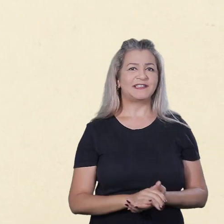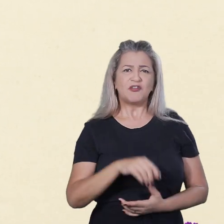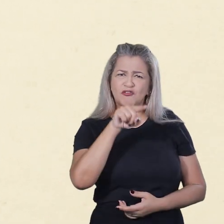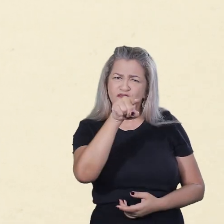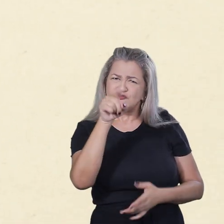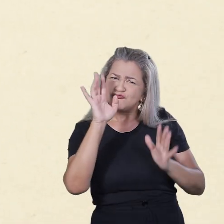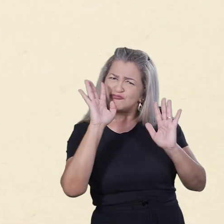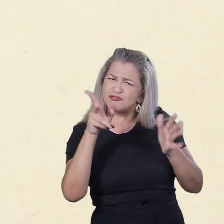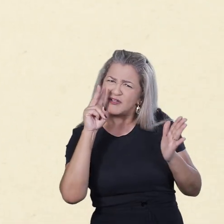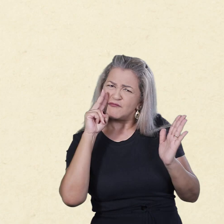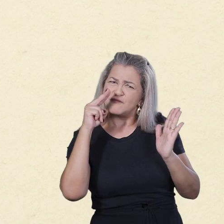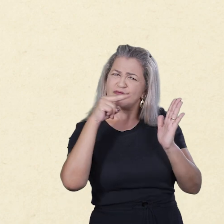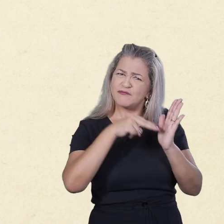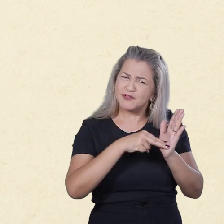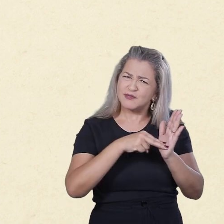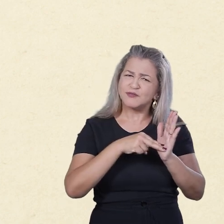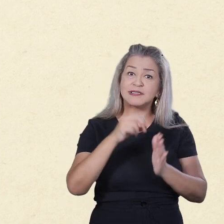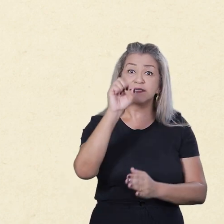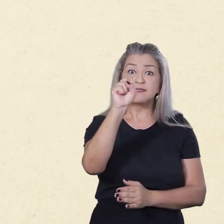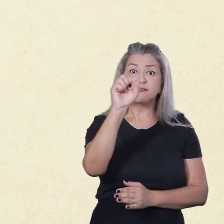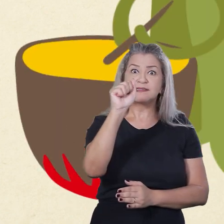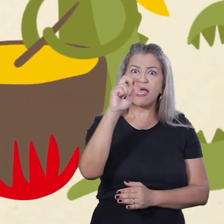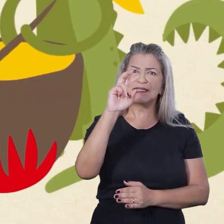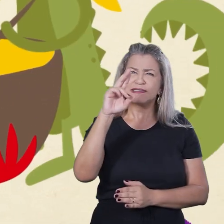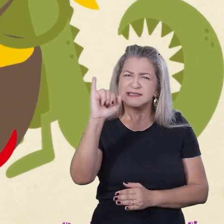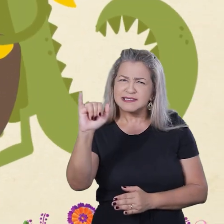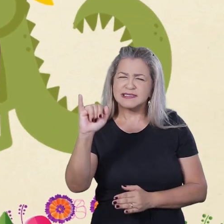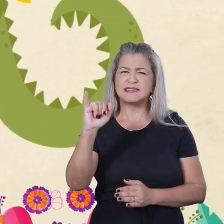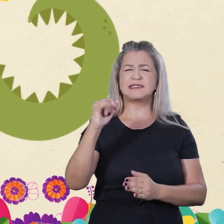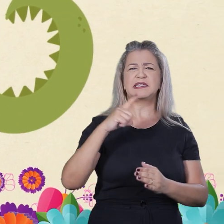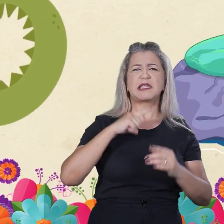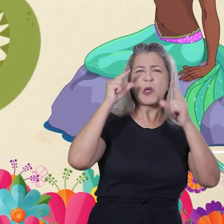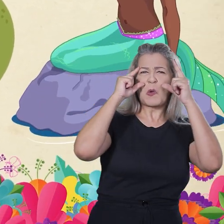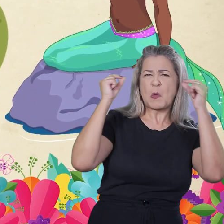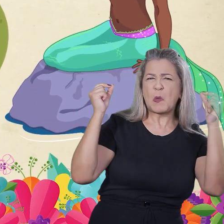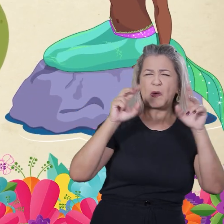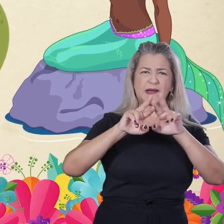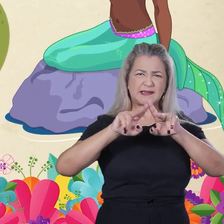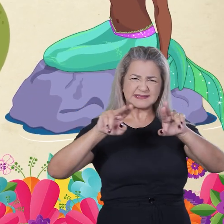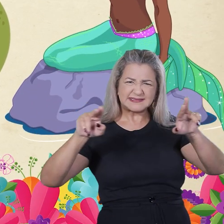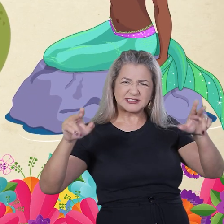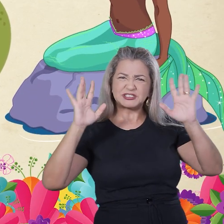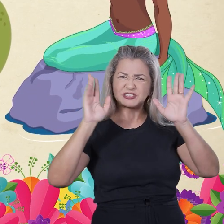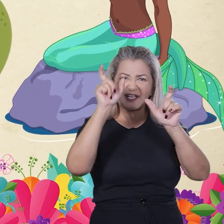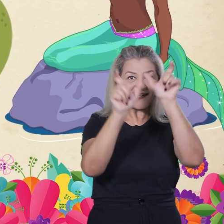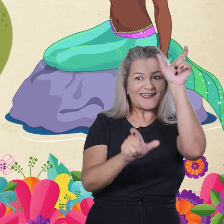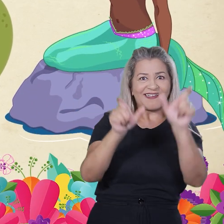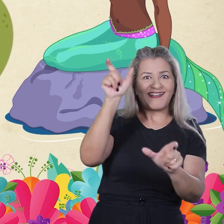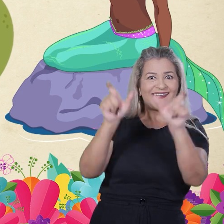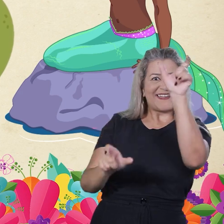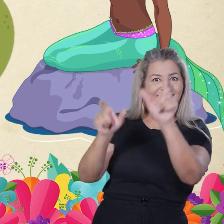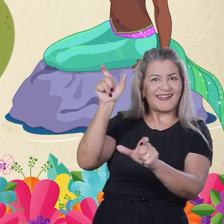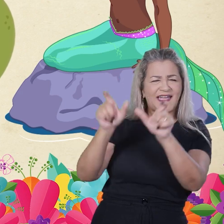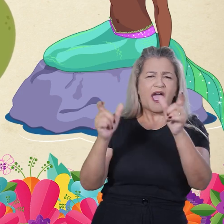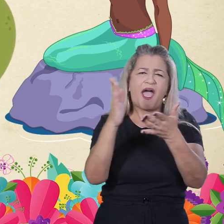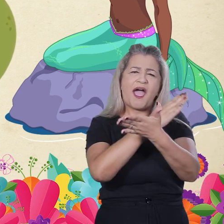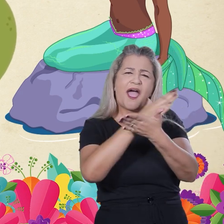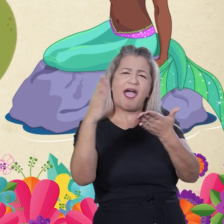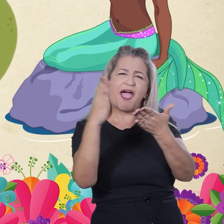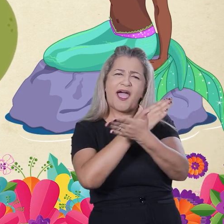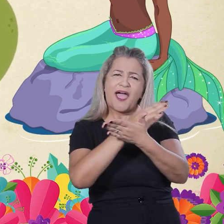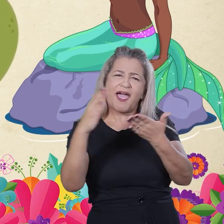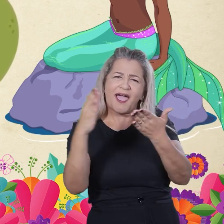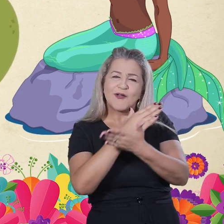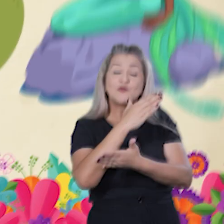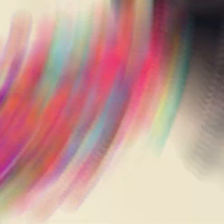já ouviu falar do Saci-Pererê, do Curupira, da Cuca ou da Iara? São apenas algumas das criaturas